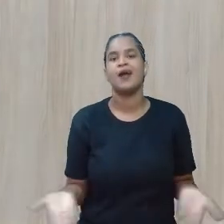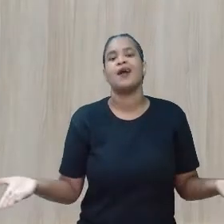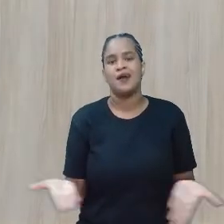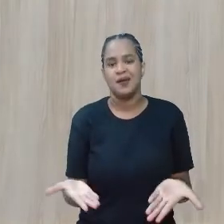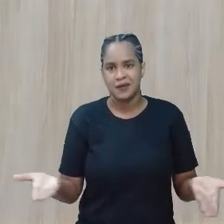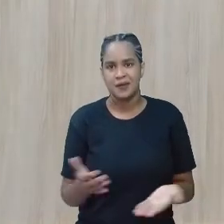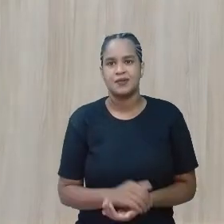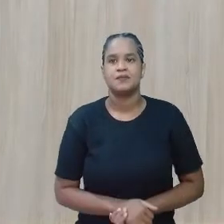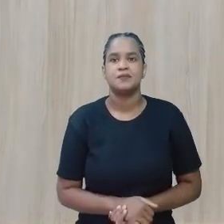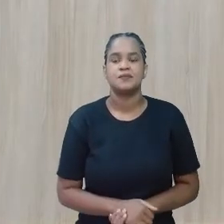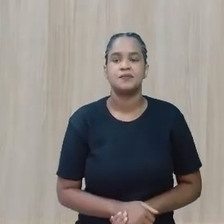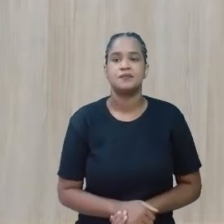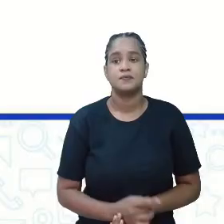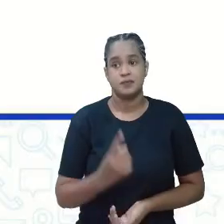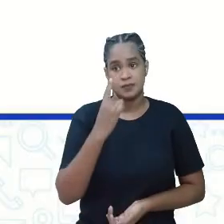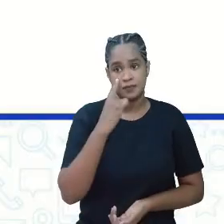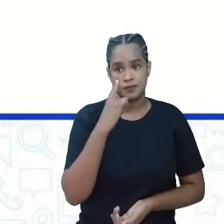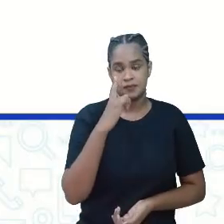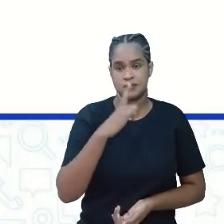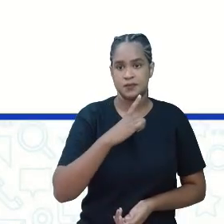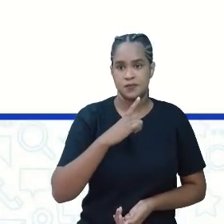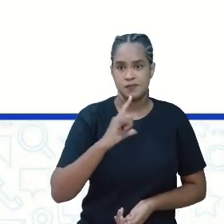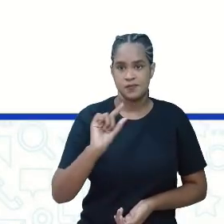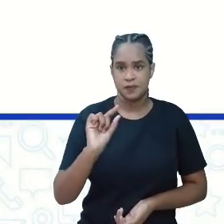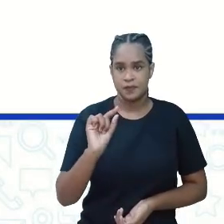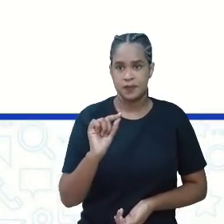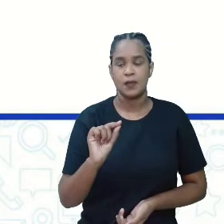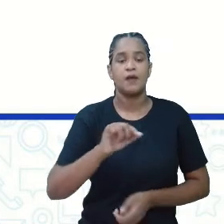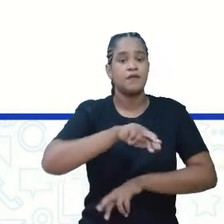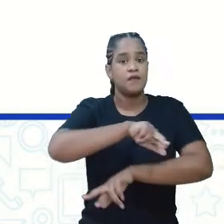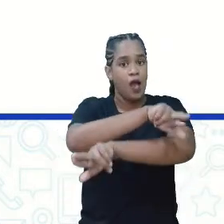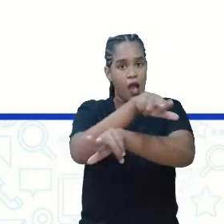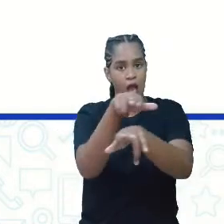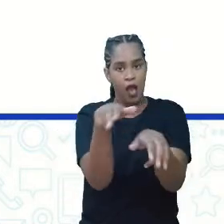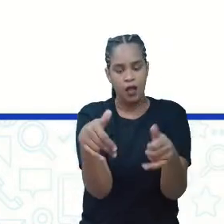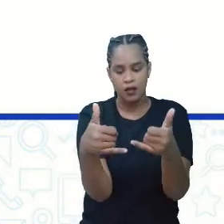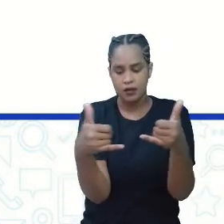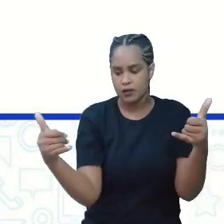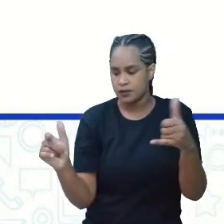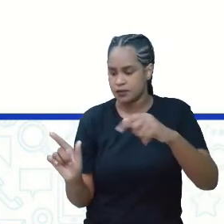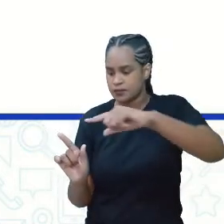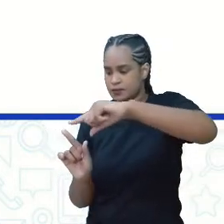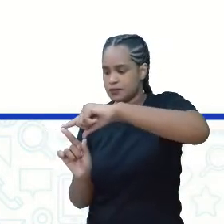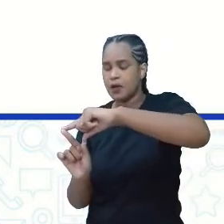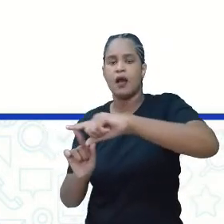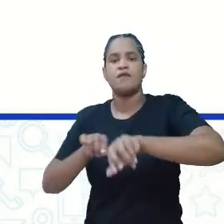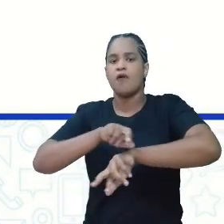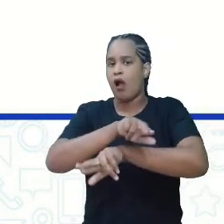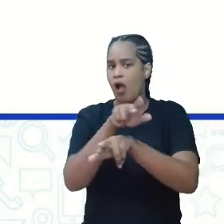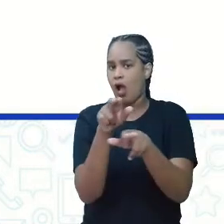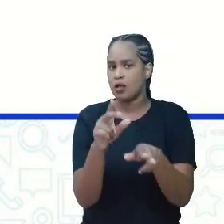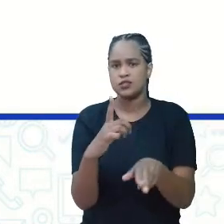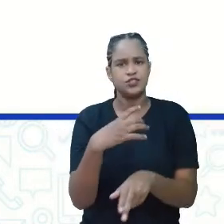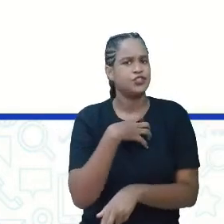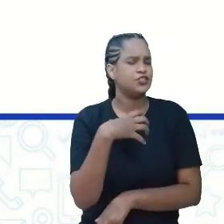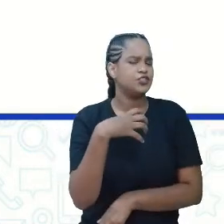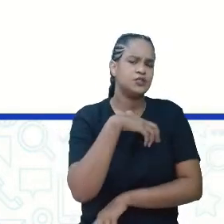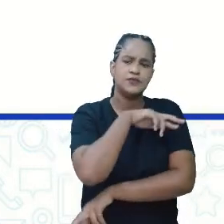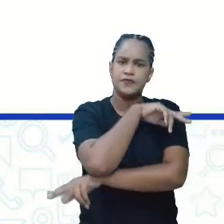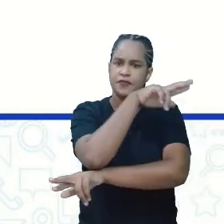Aí, passou. Então, eu tenho aí, ó, indiquei várias semi-retas. A gente pode colocar de várias formas, certo,